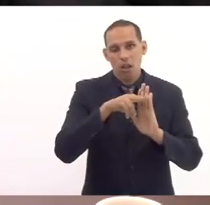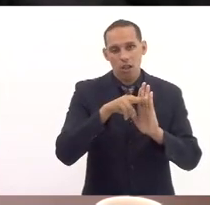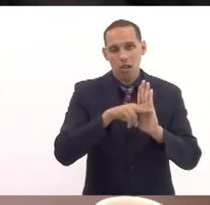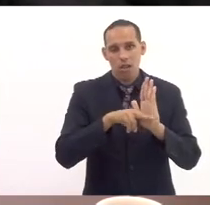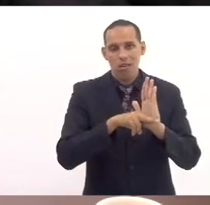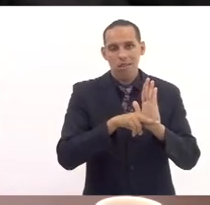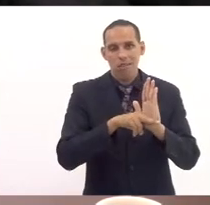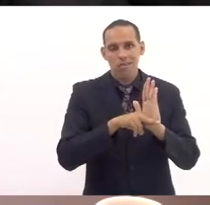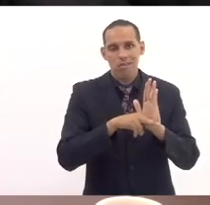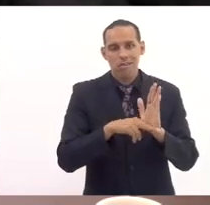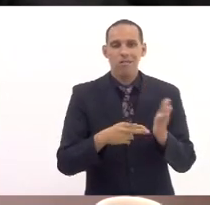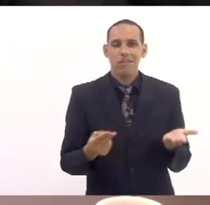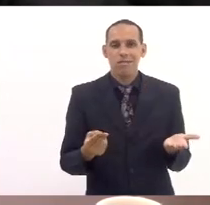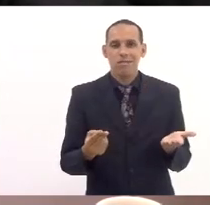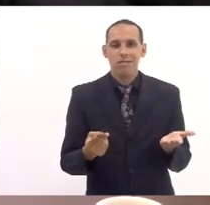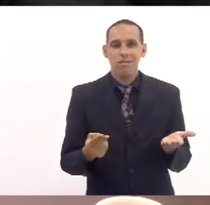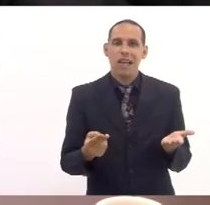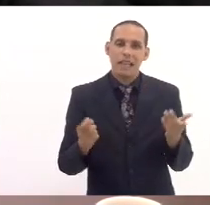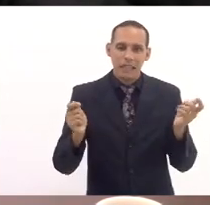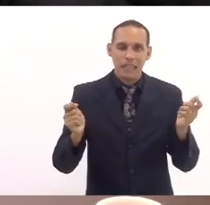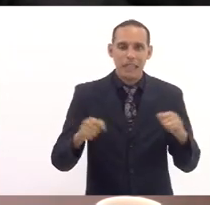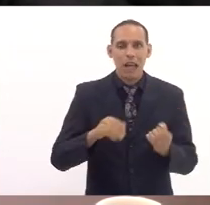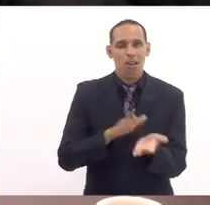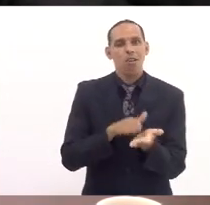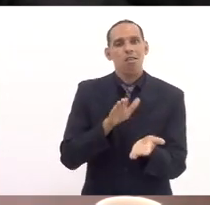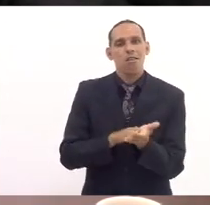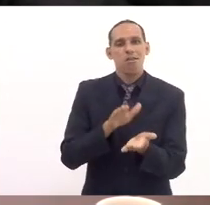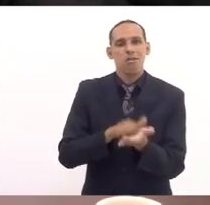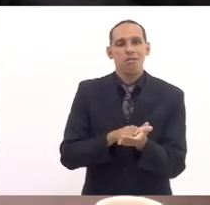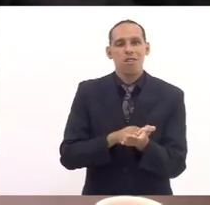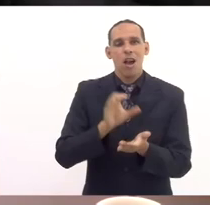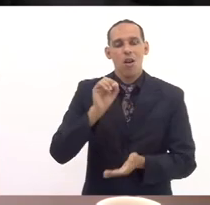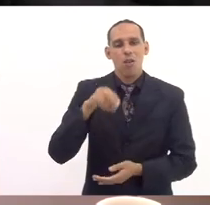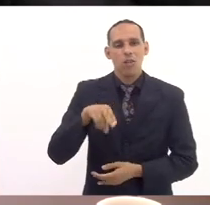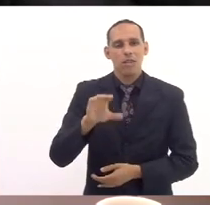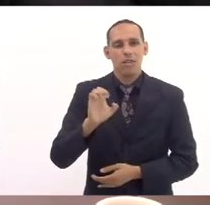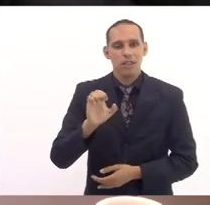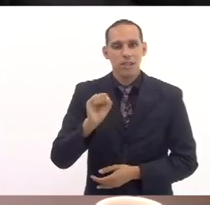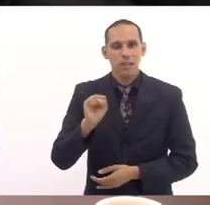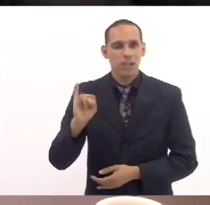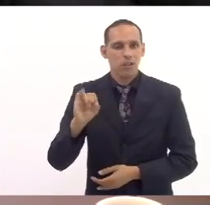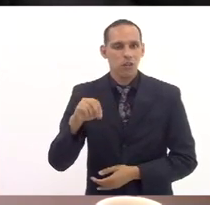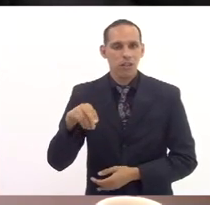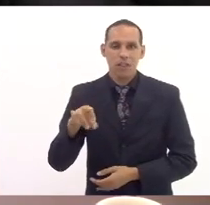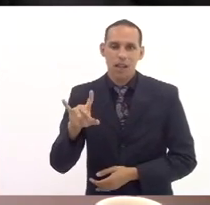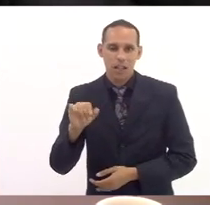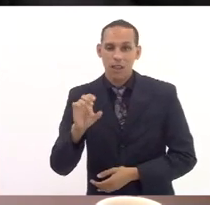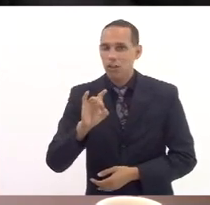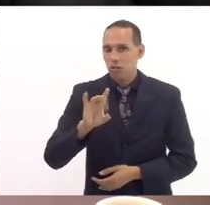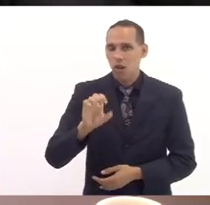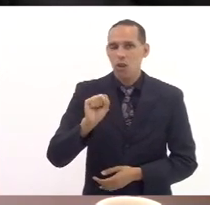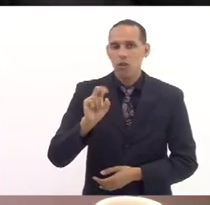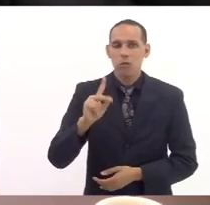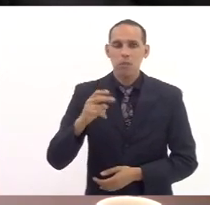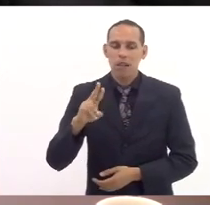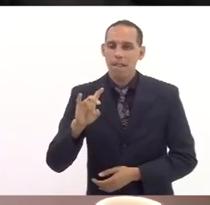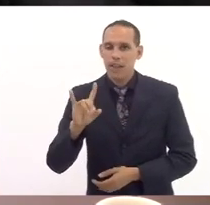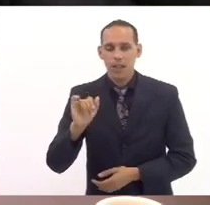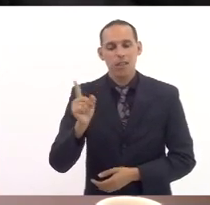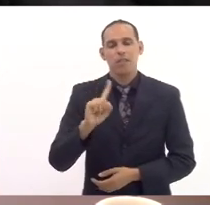para a gente poder efetivamente cobrar das concessionárias, não só da Supervia, essa resolução